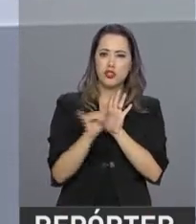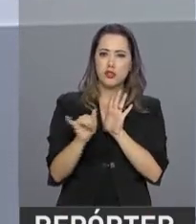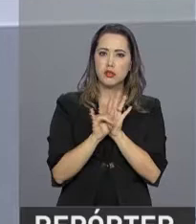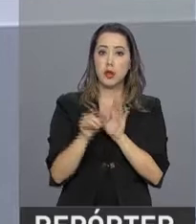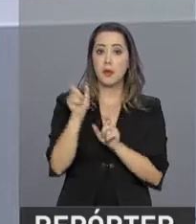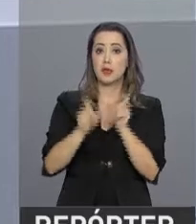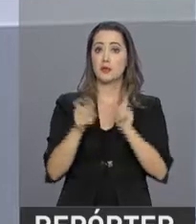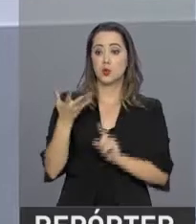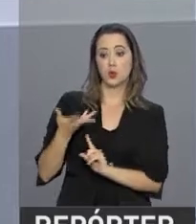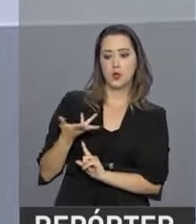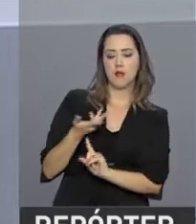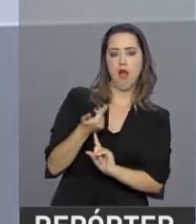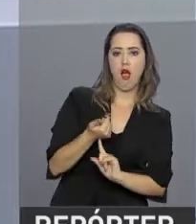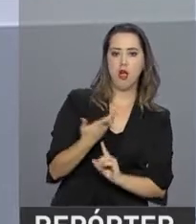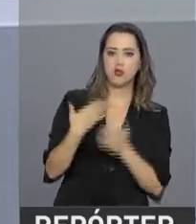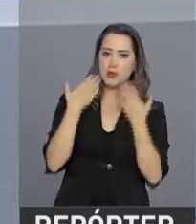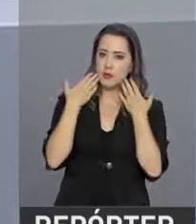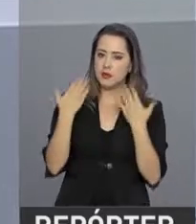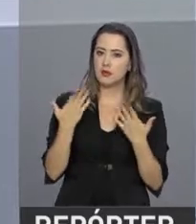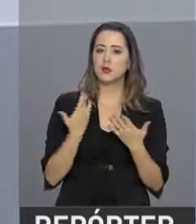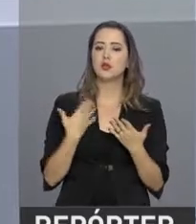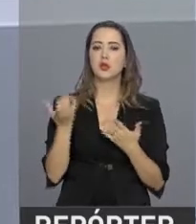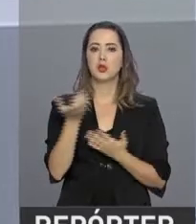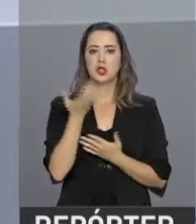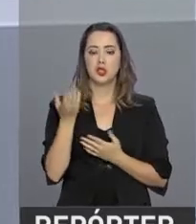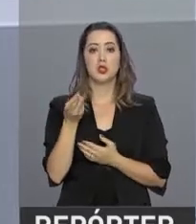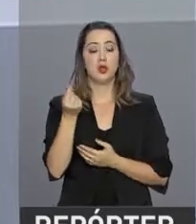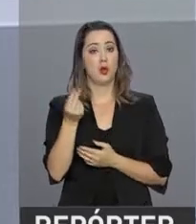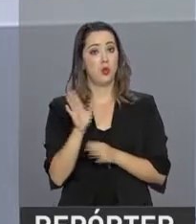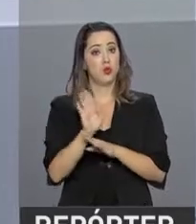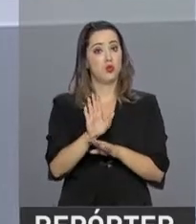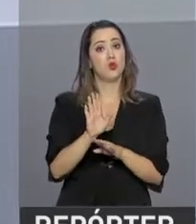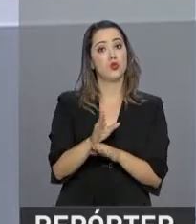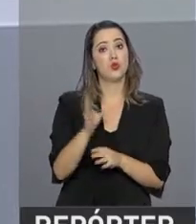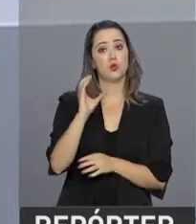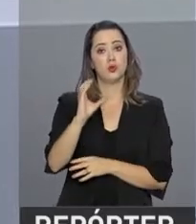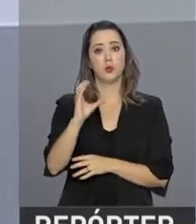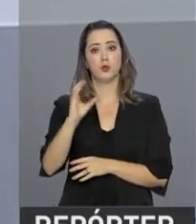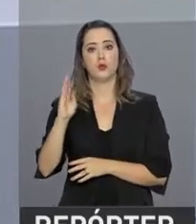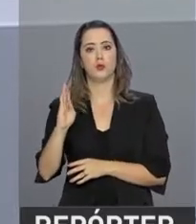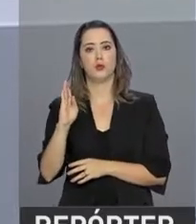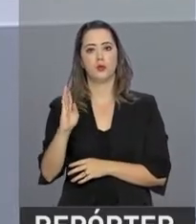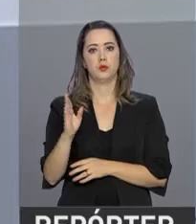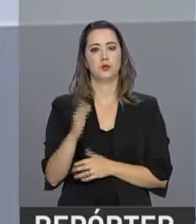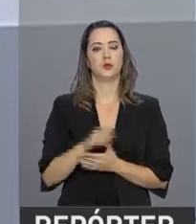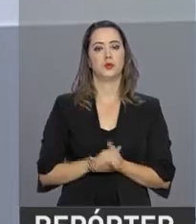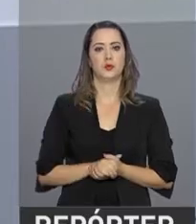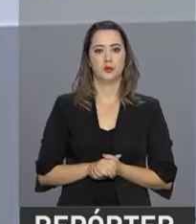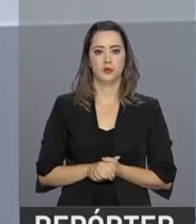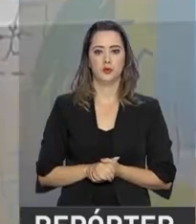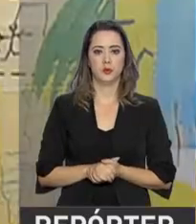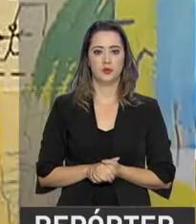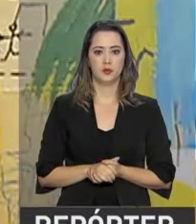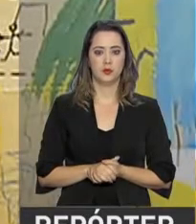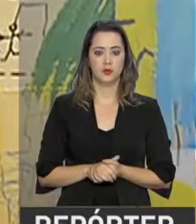para os artistas que quiserem concorrer a patrocínio do CCBB pelo edital 2018.